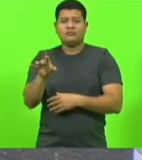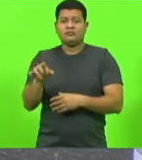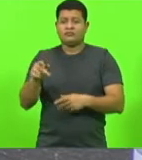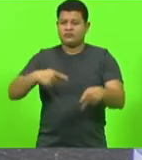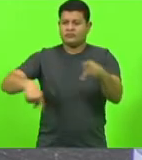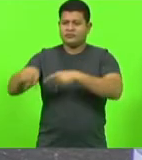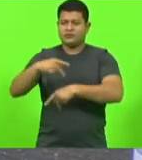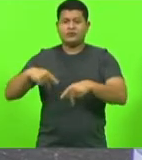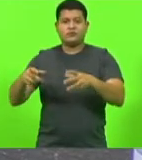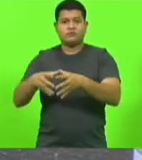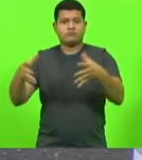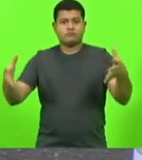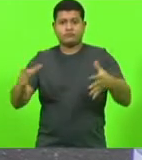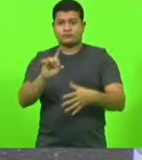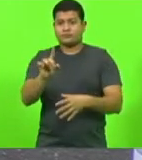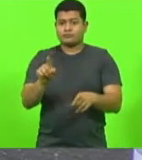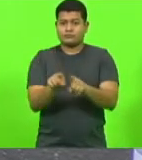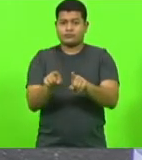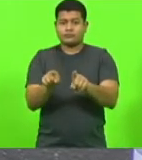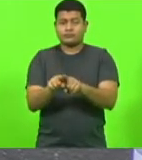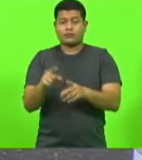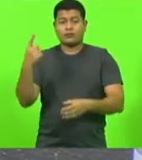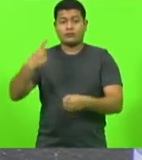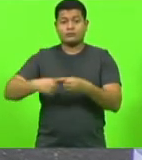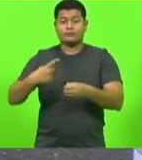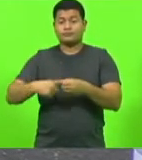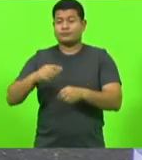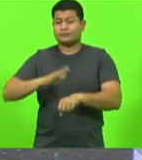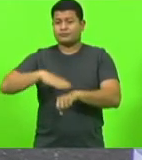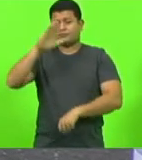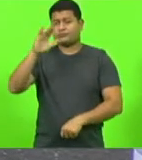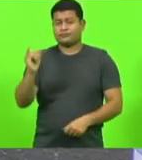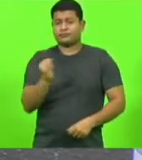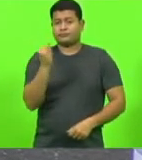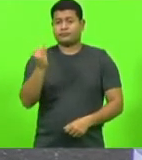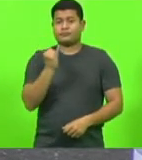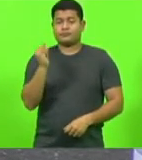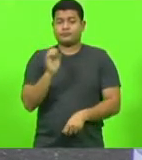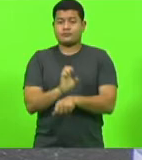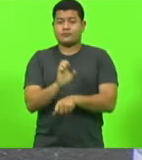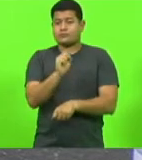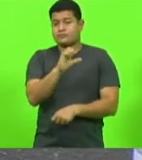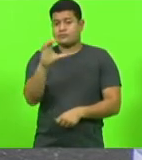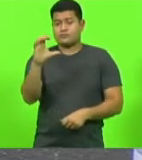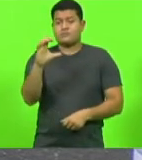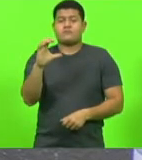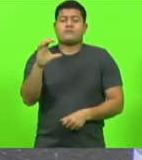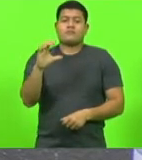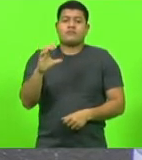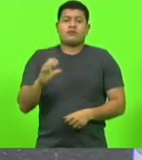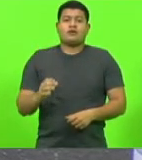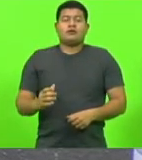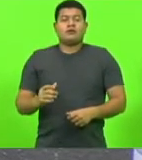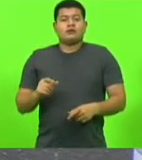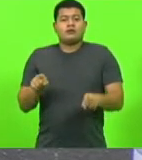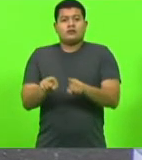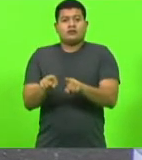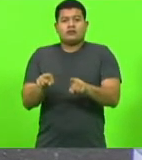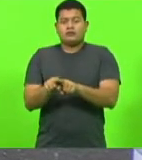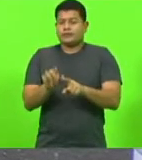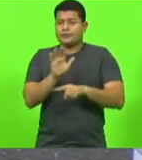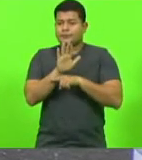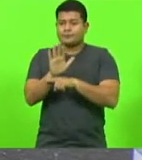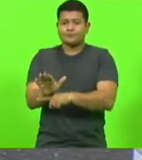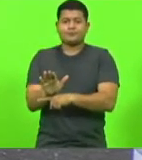população, mas como a cidade mais importante de Santa Catarina, para que também ofereça,